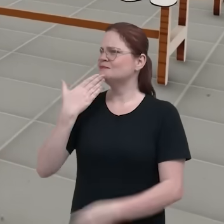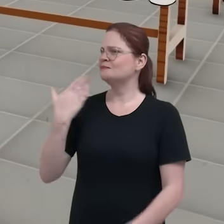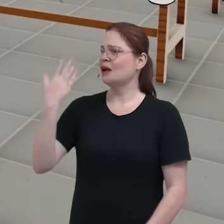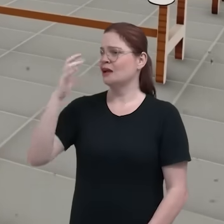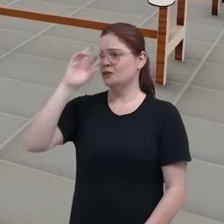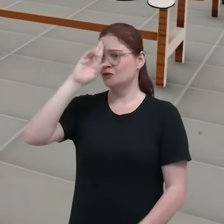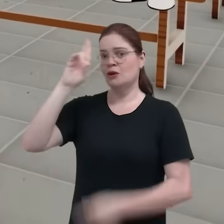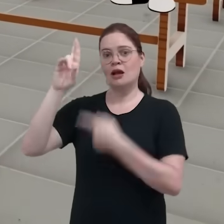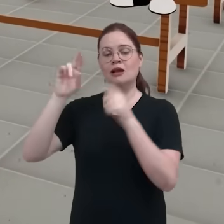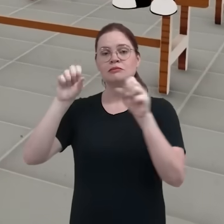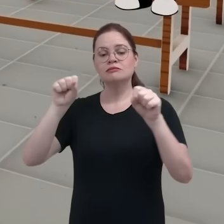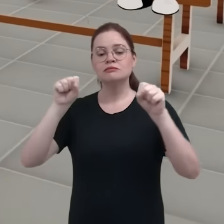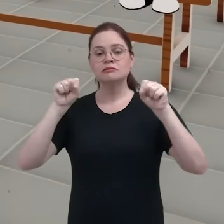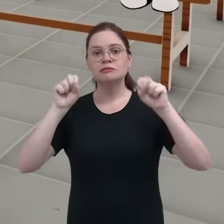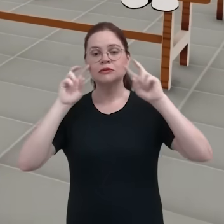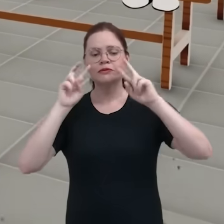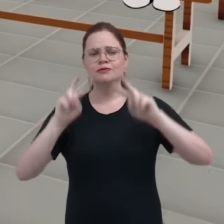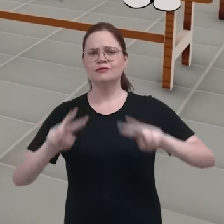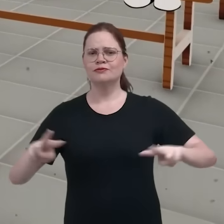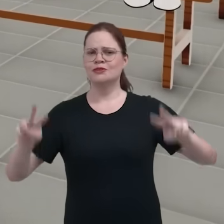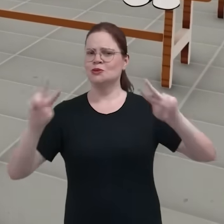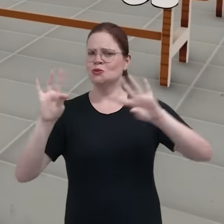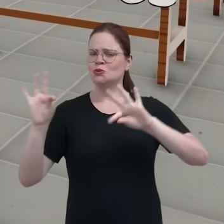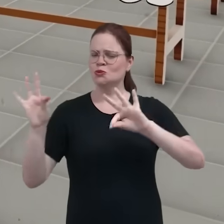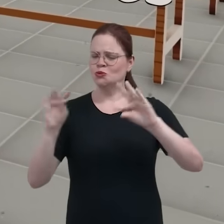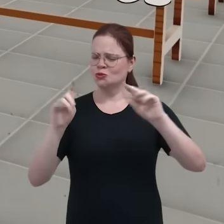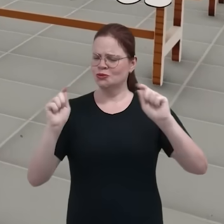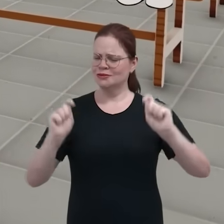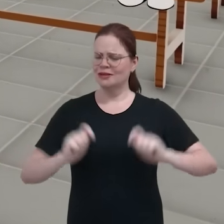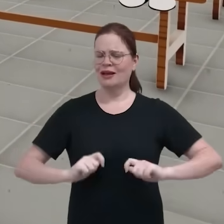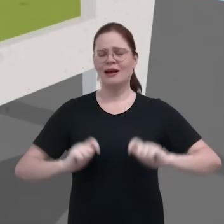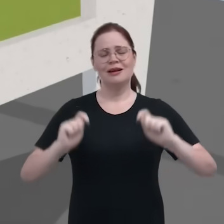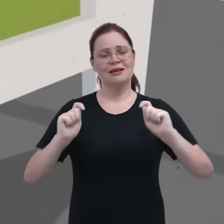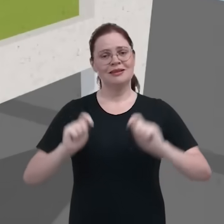invocai-o enquanto está perto.